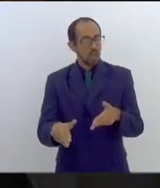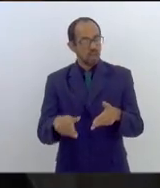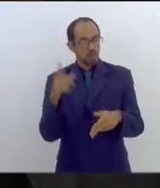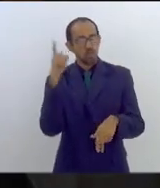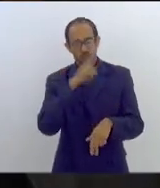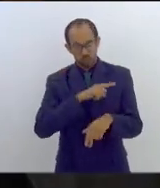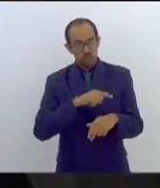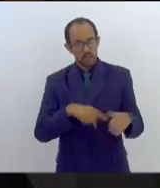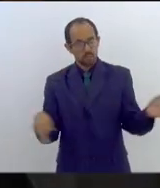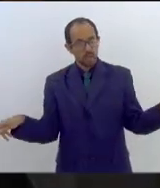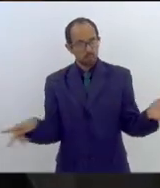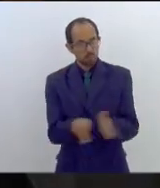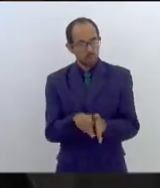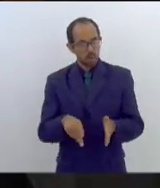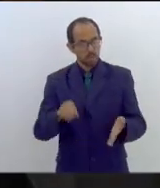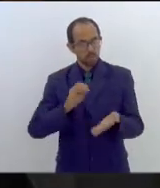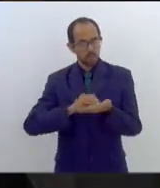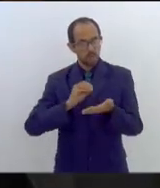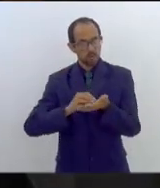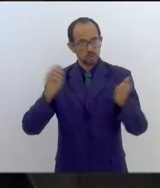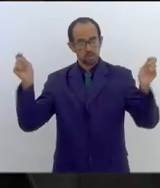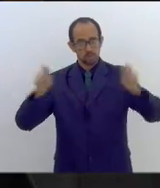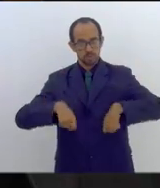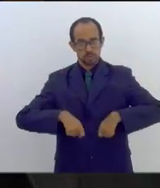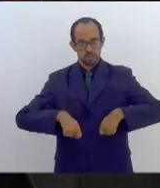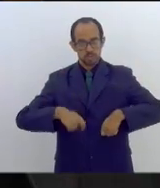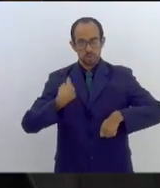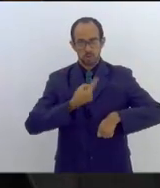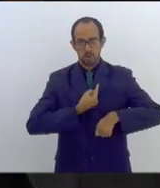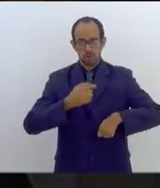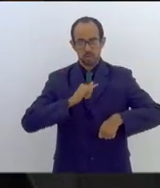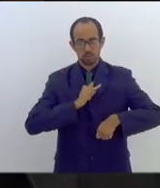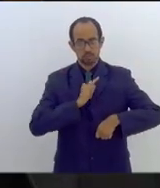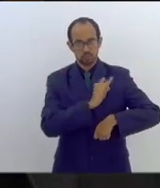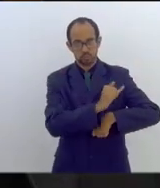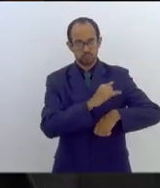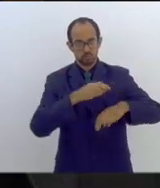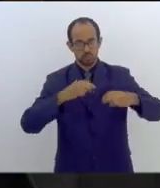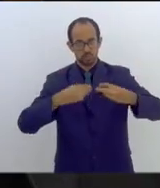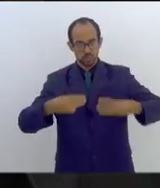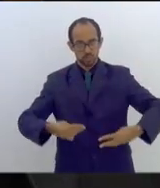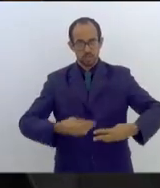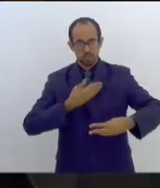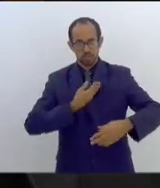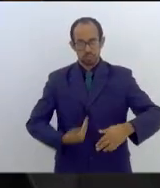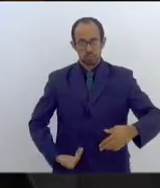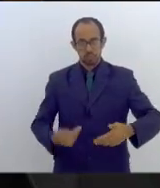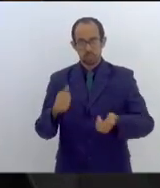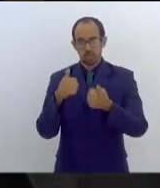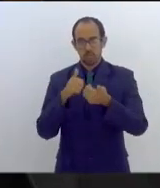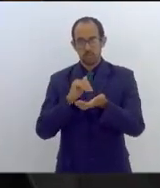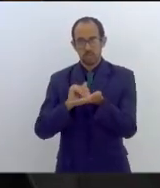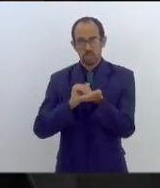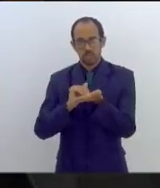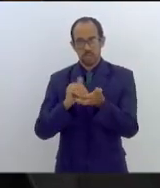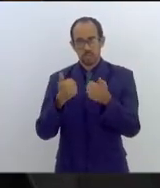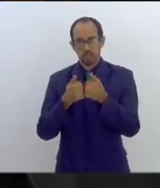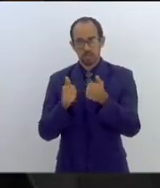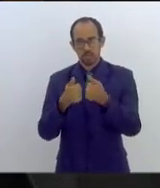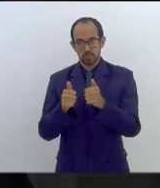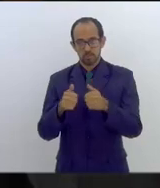sua própria incompetência. A gente está notificando o Ministério Público, está notificando a Secretaria de Transportes, e a gente acha